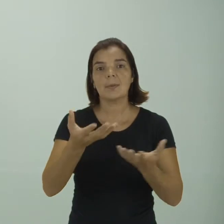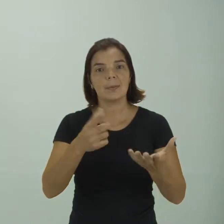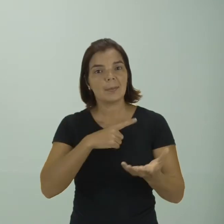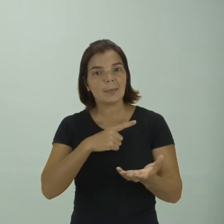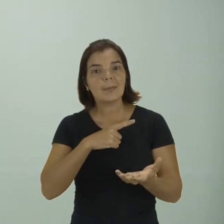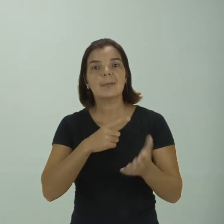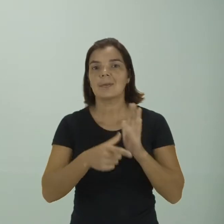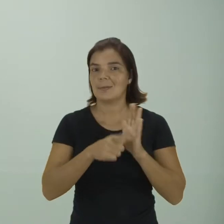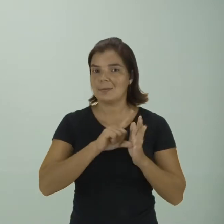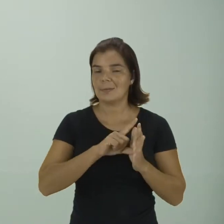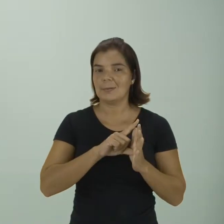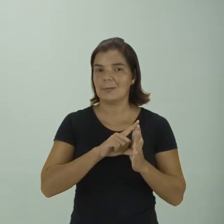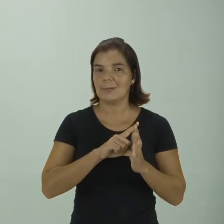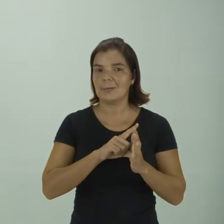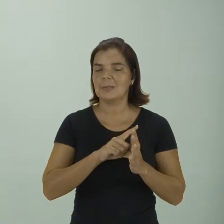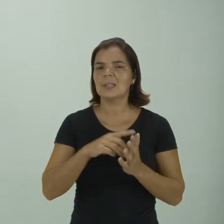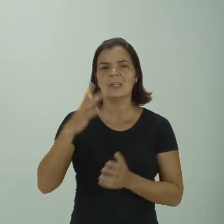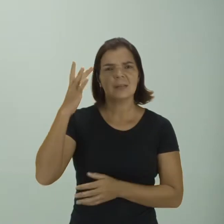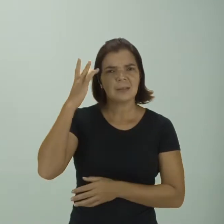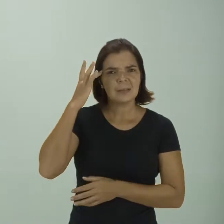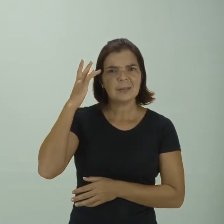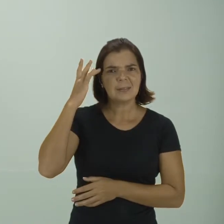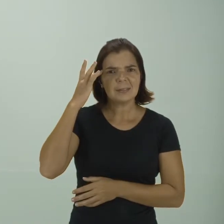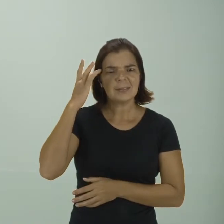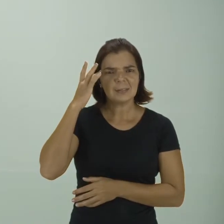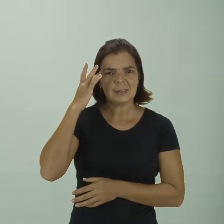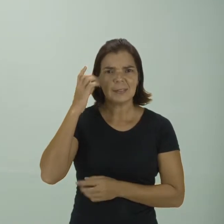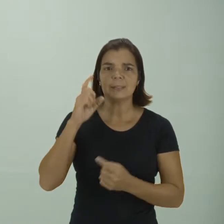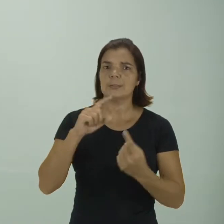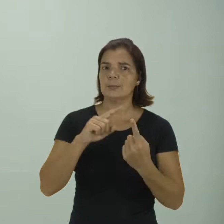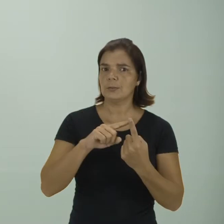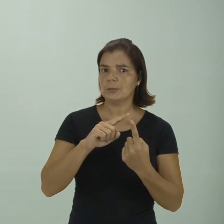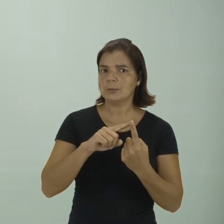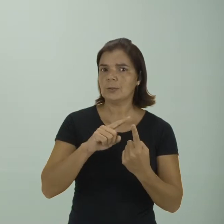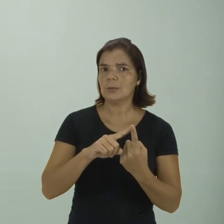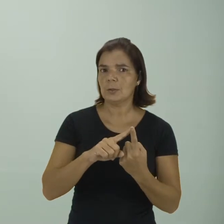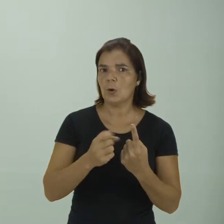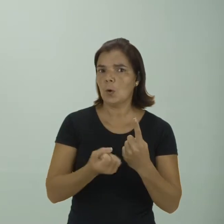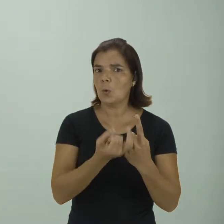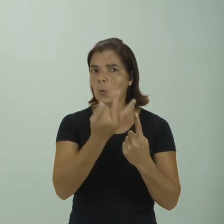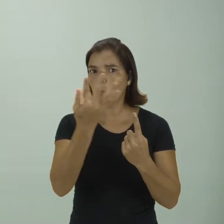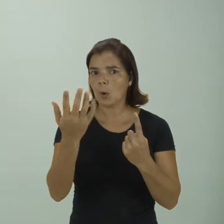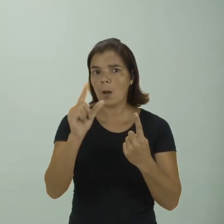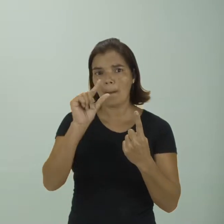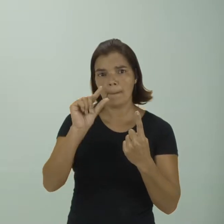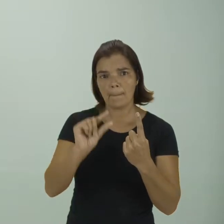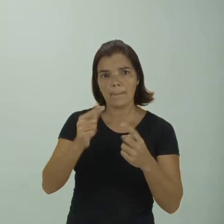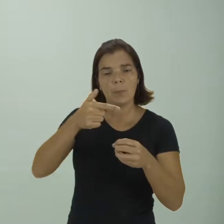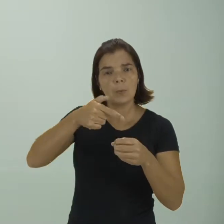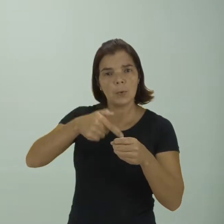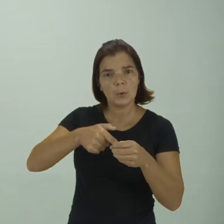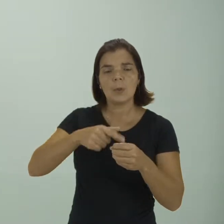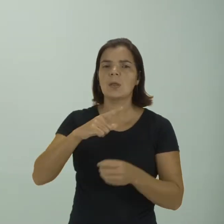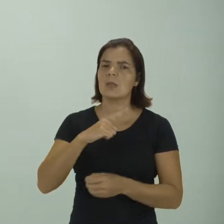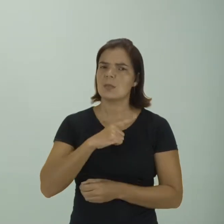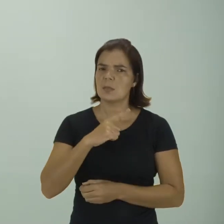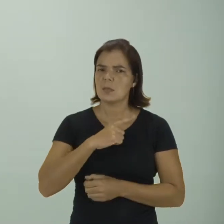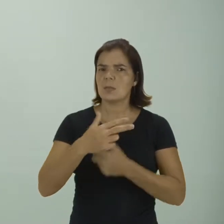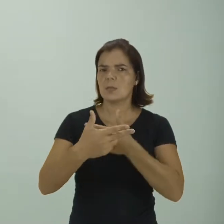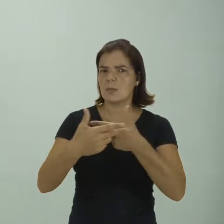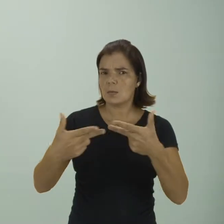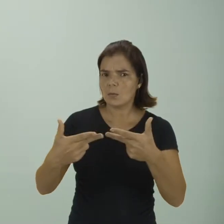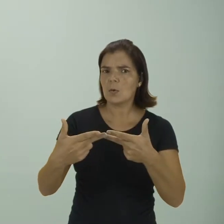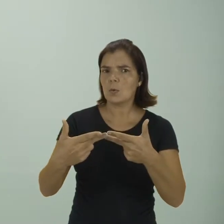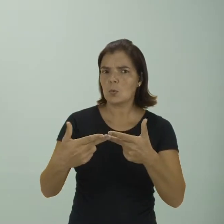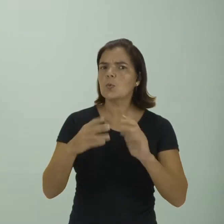tanque. E aí, será que o fato de haver uma quantidade menor de combustível tem alguma coisa a ver